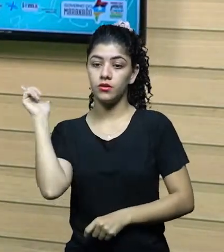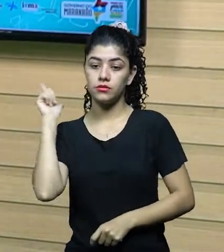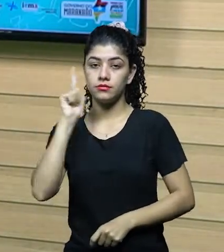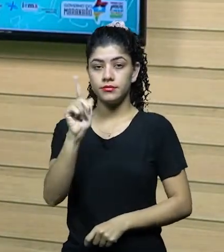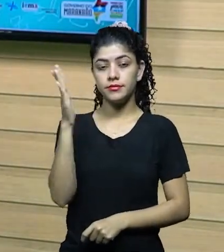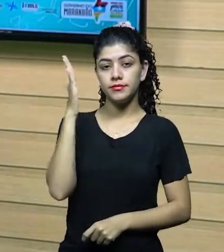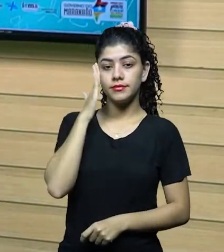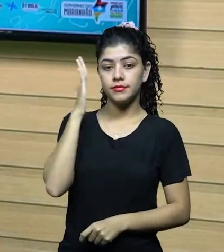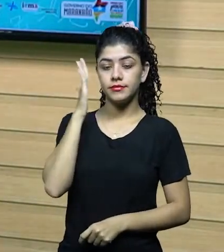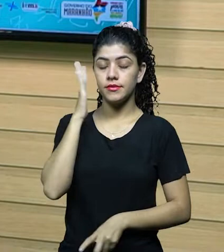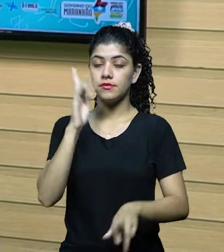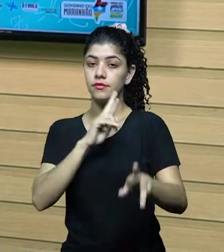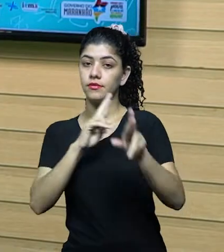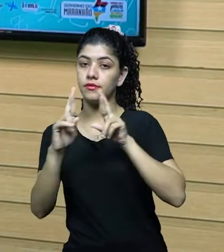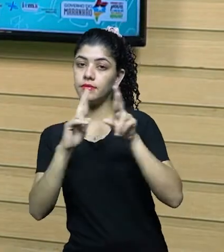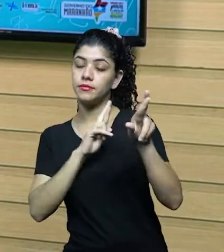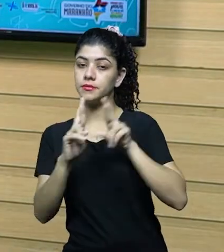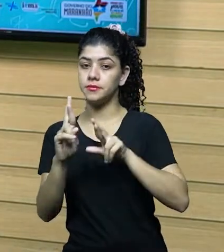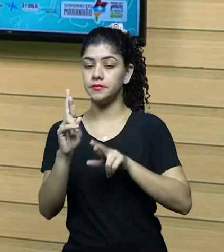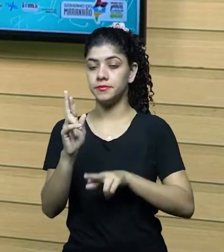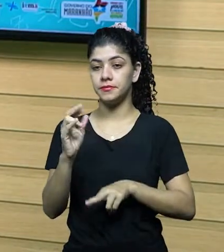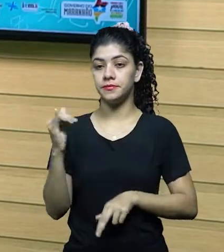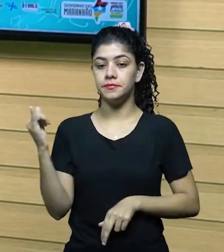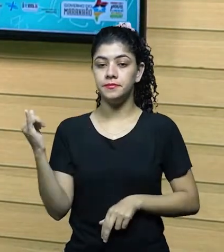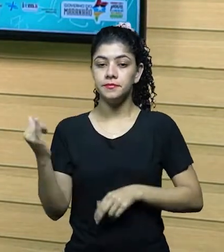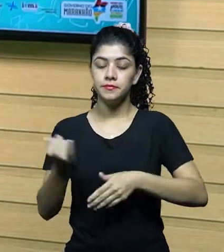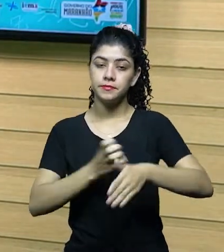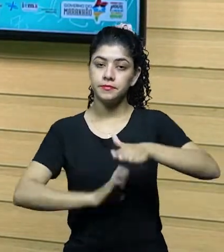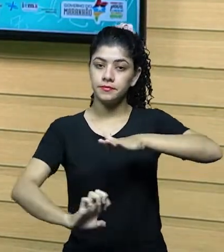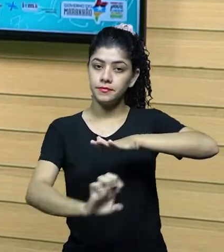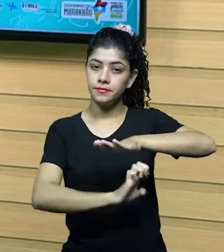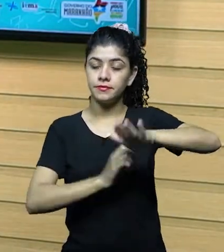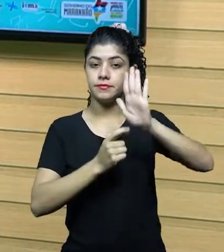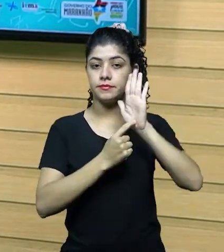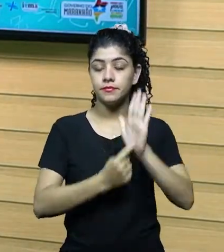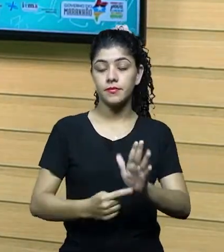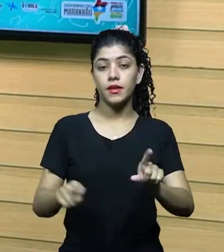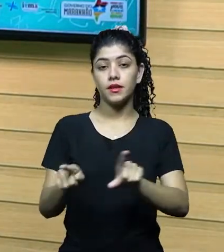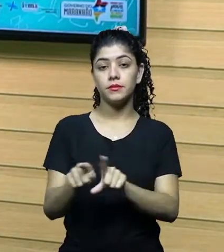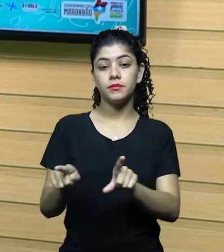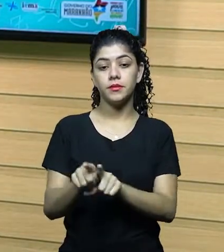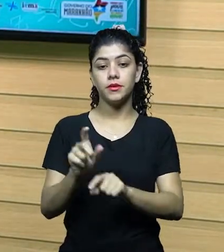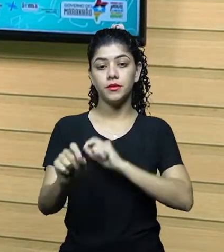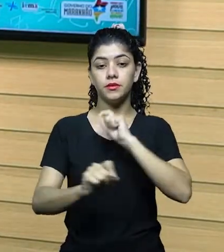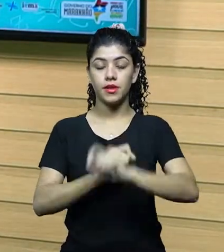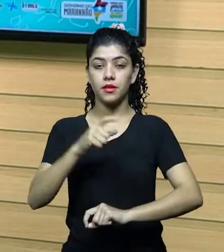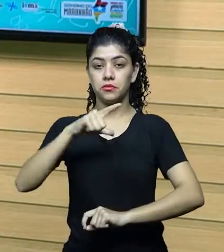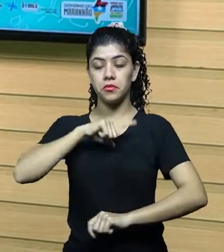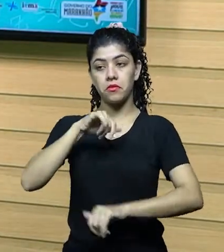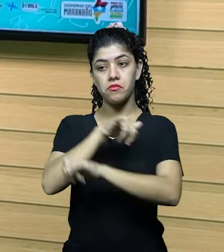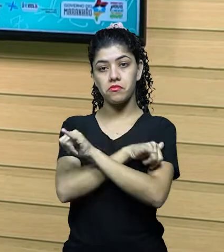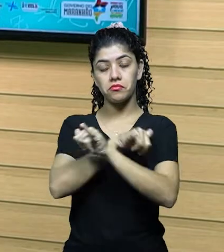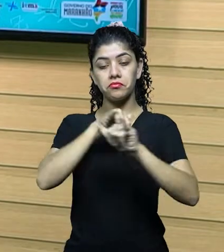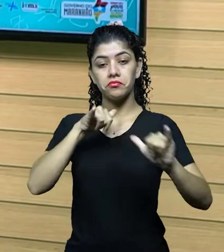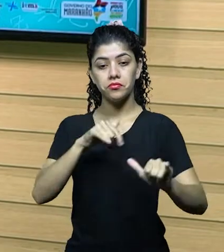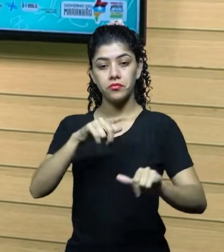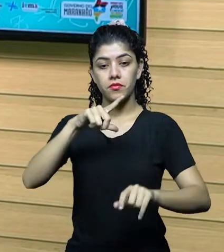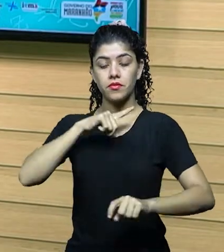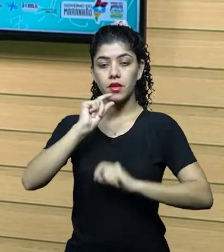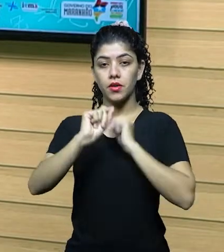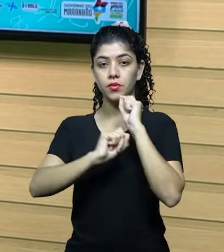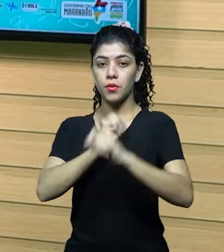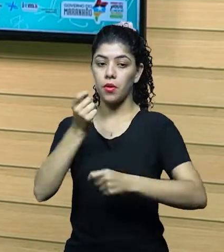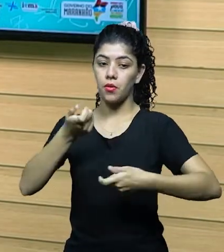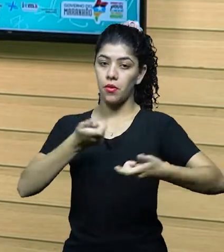os relatórios que as empresas apresentam e desses relatórios extrair informações que vão afetar